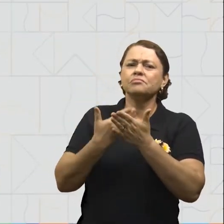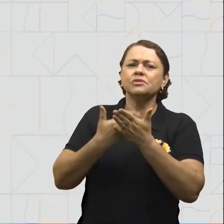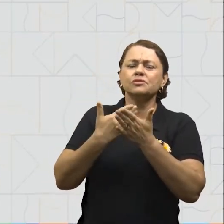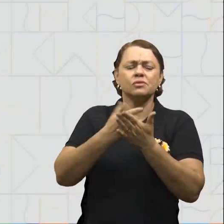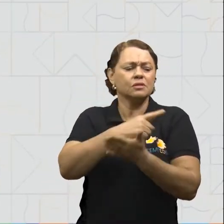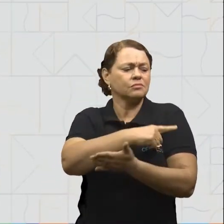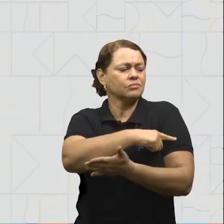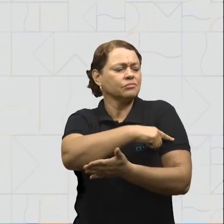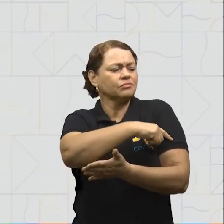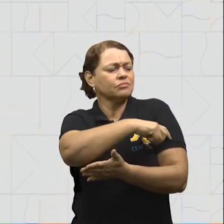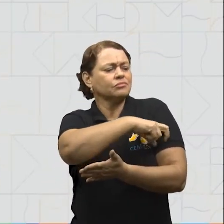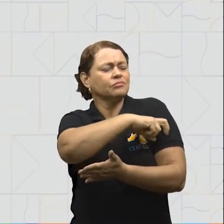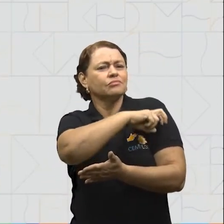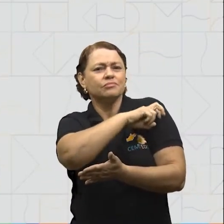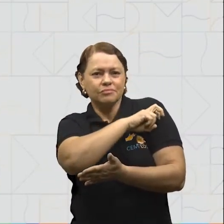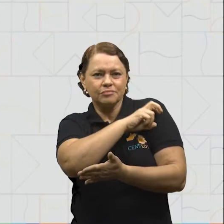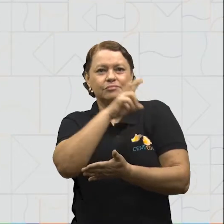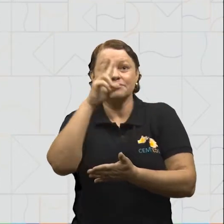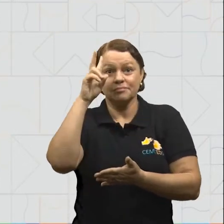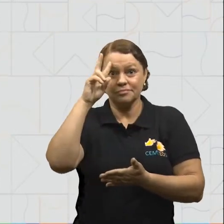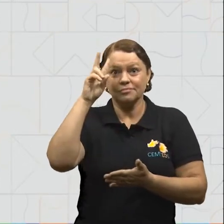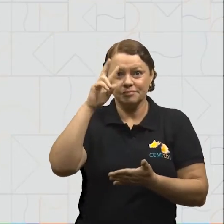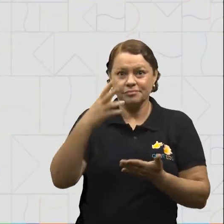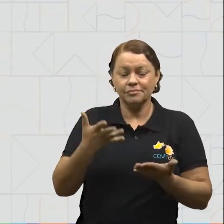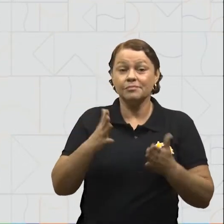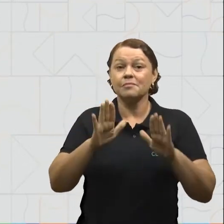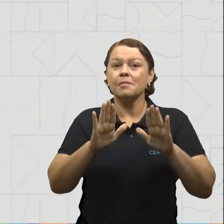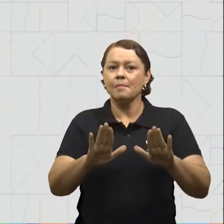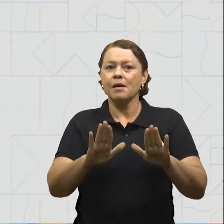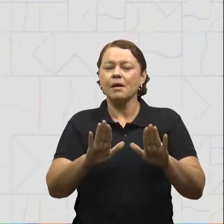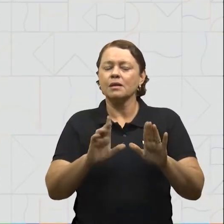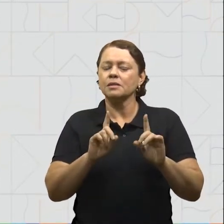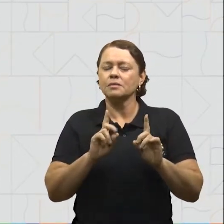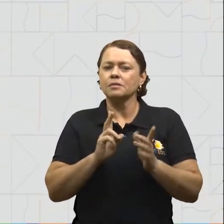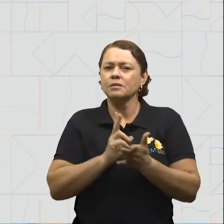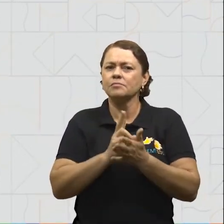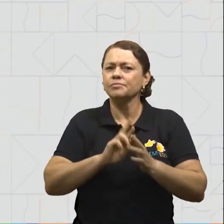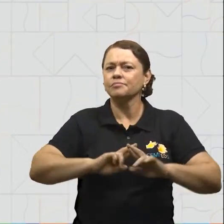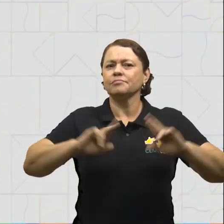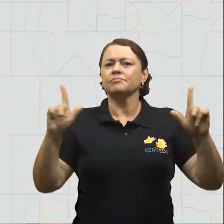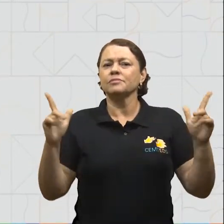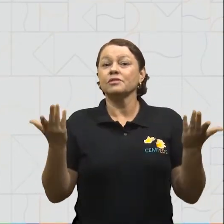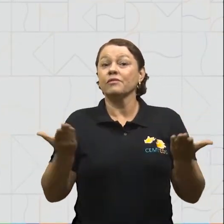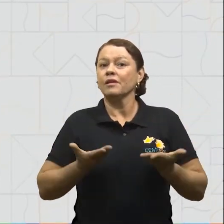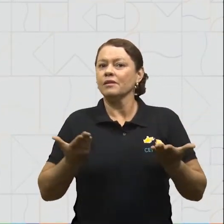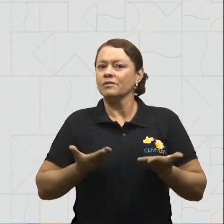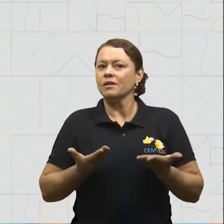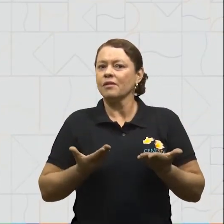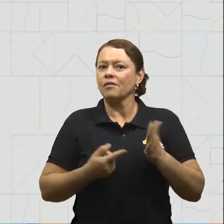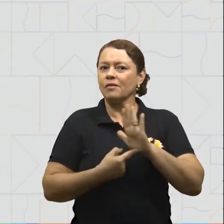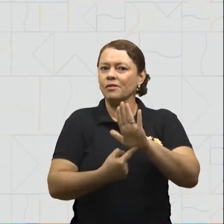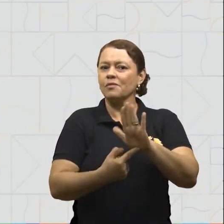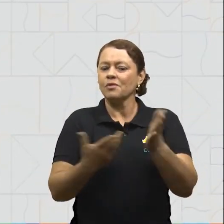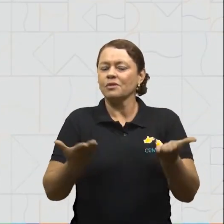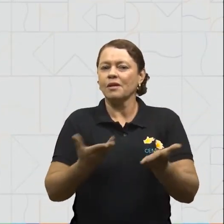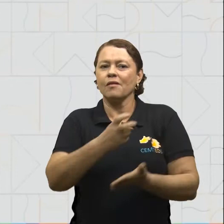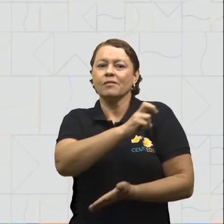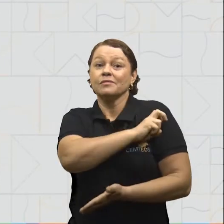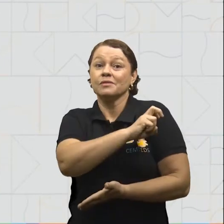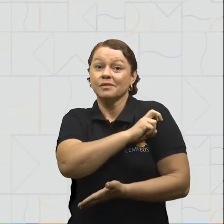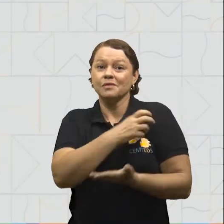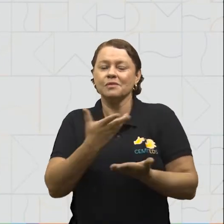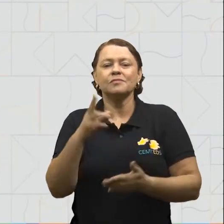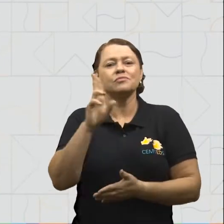anos lá Ensino Fundamental porém não da forma na qual trabalharemos hoje no quinto ano